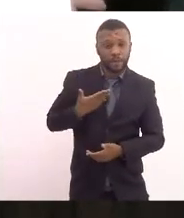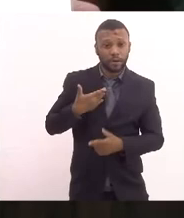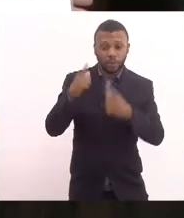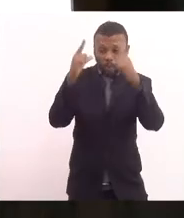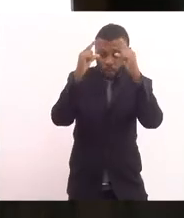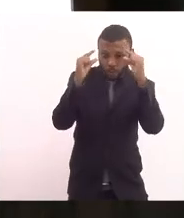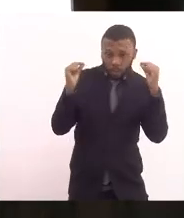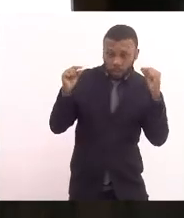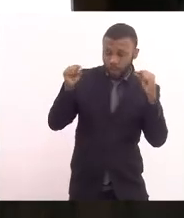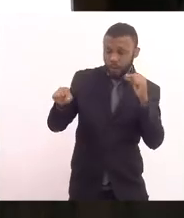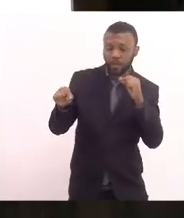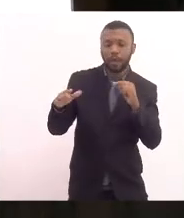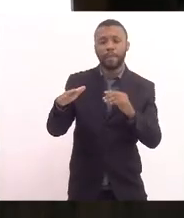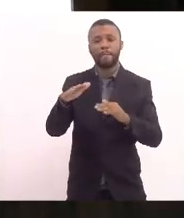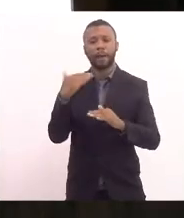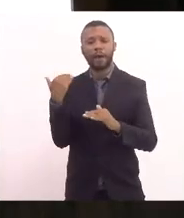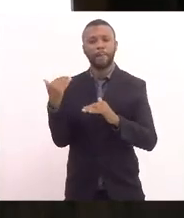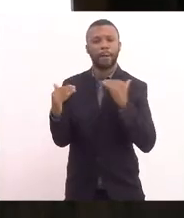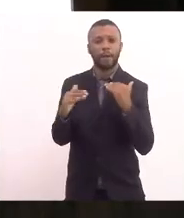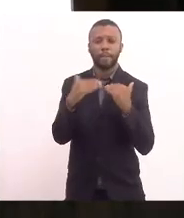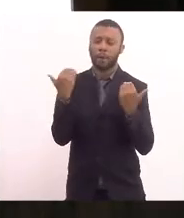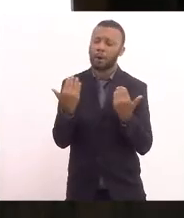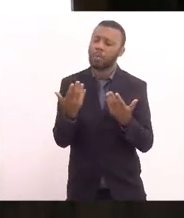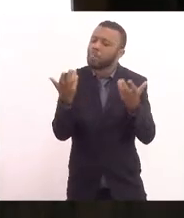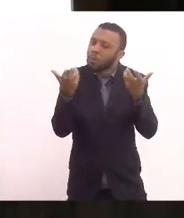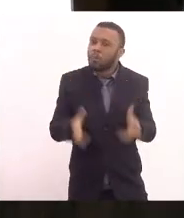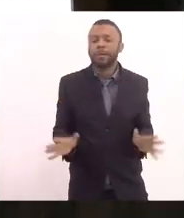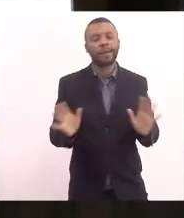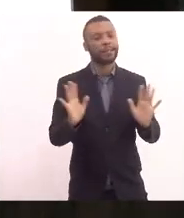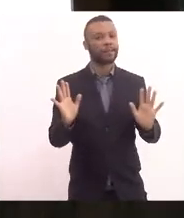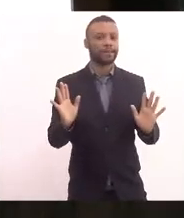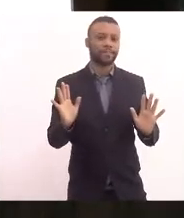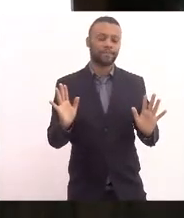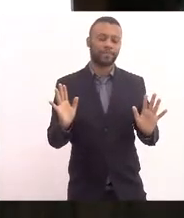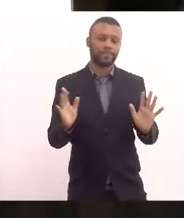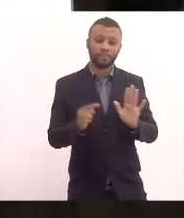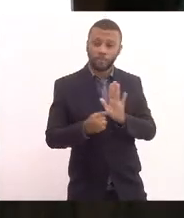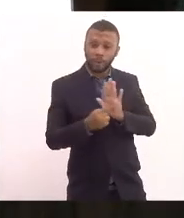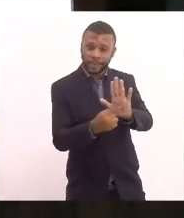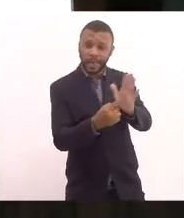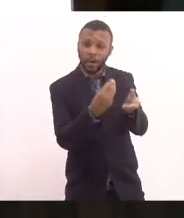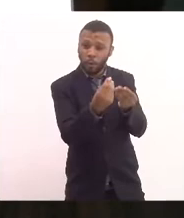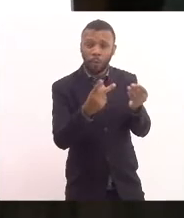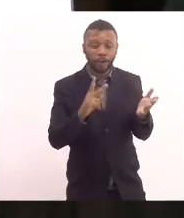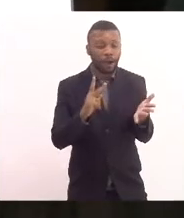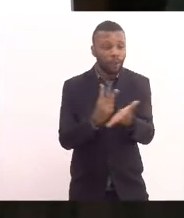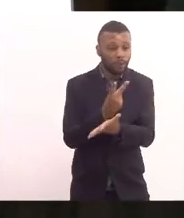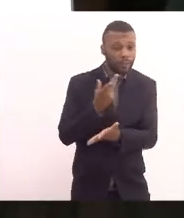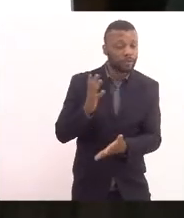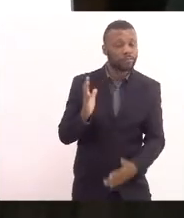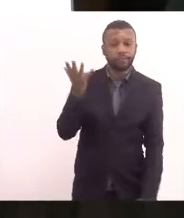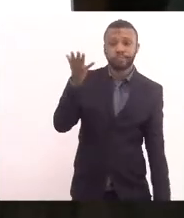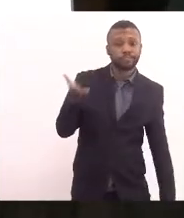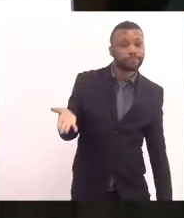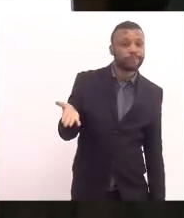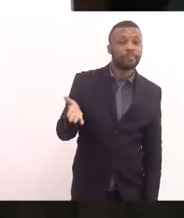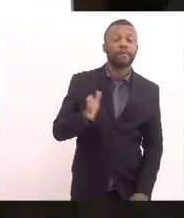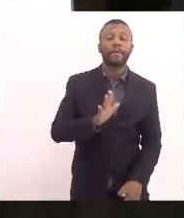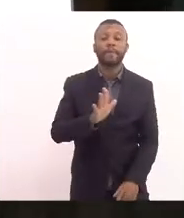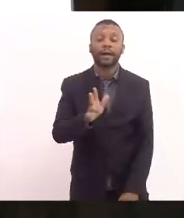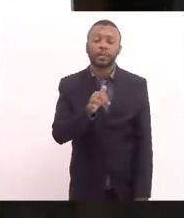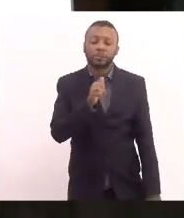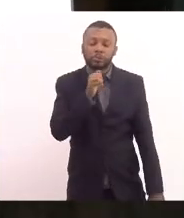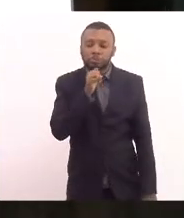vida dos nossos colegas. Nós não gostaríamos de mostrar dessa forma, mas, infelizmente, está aí para a